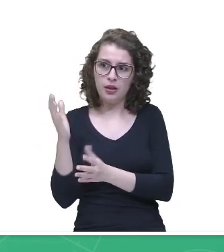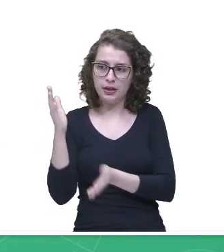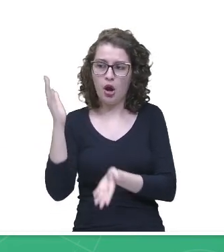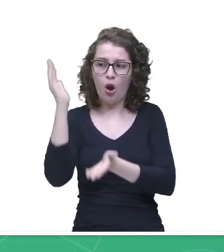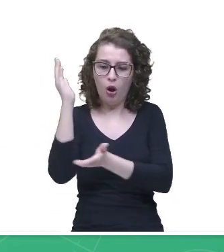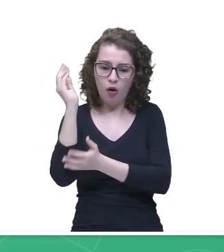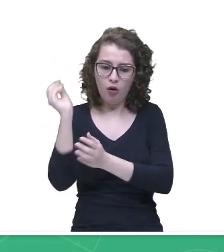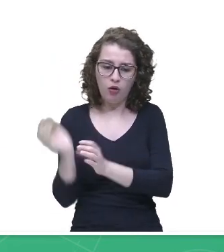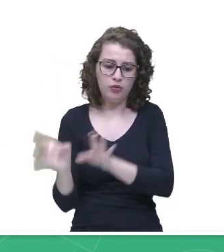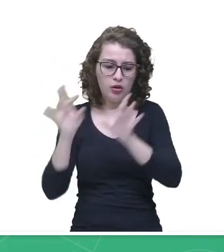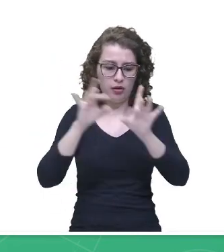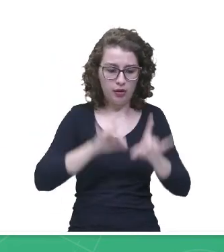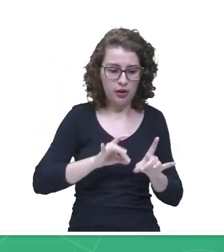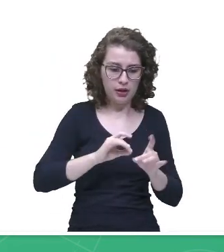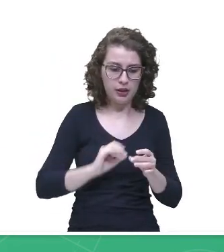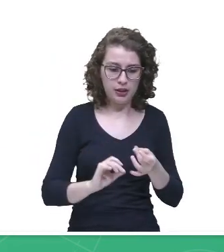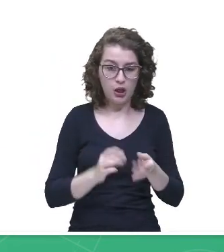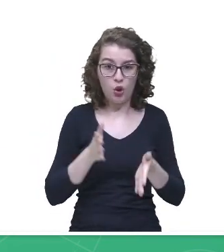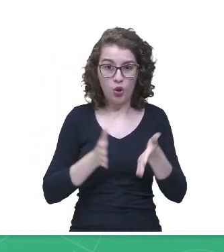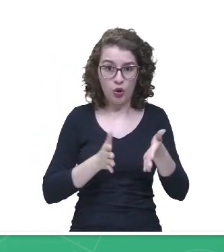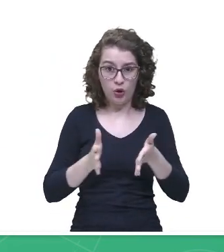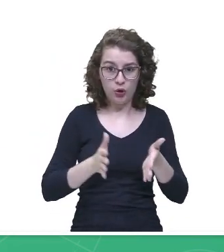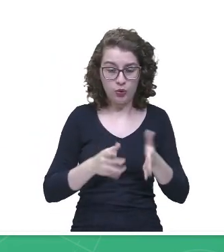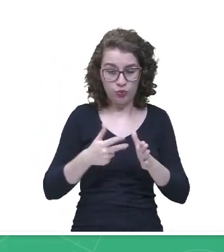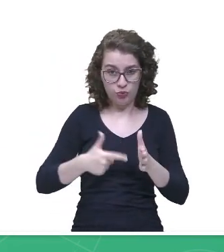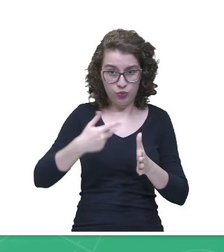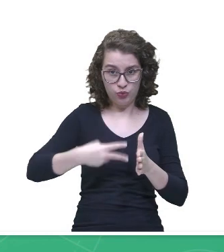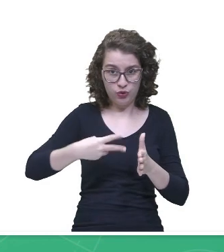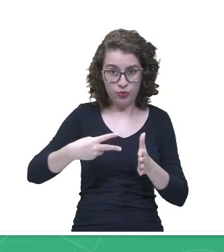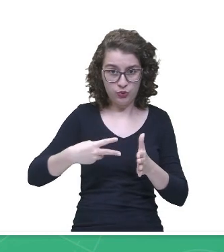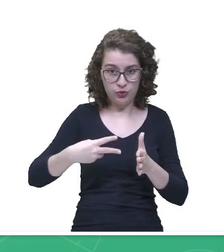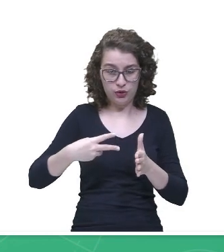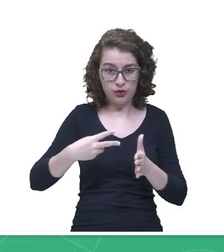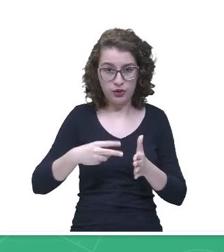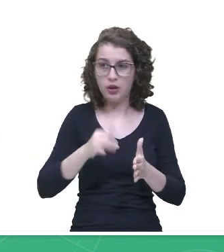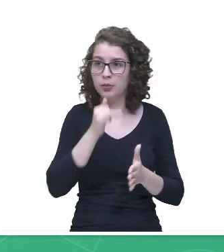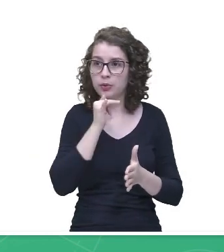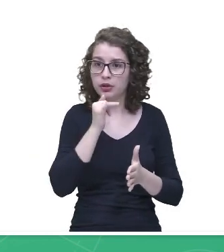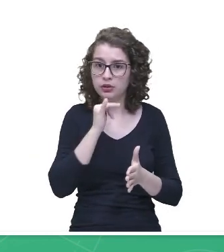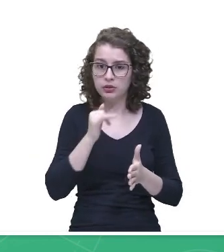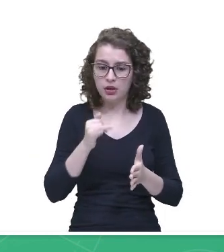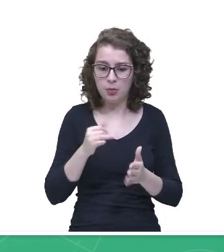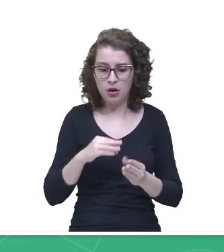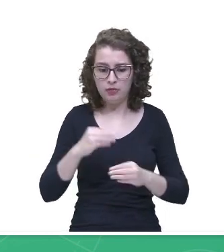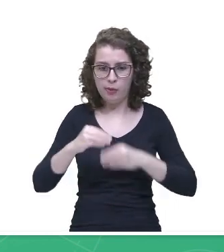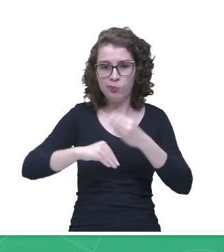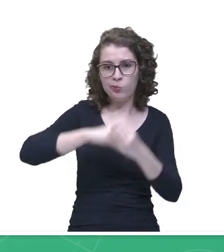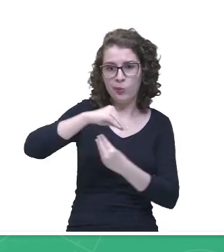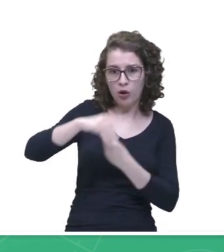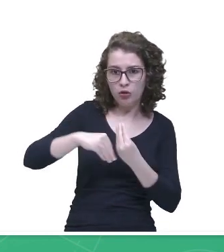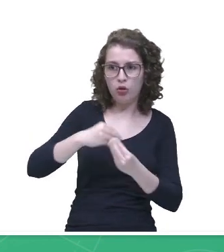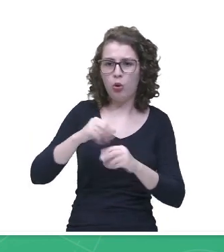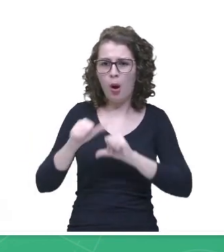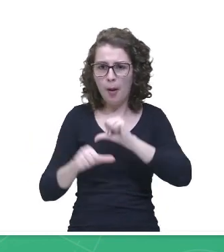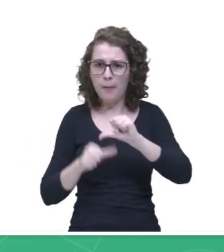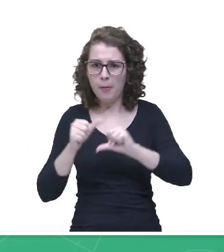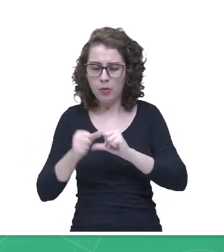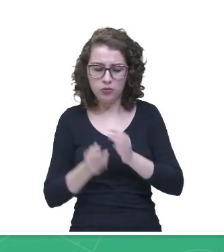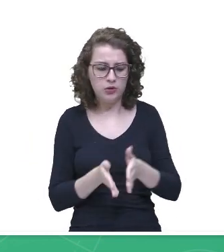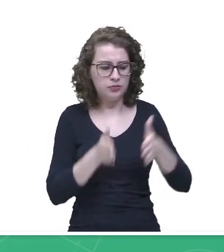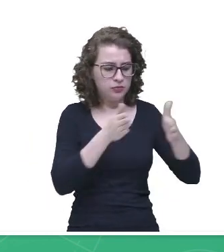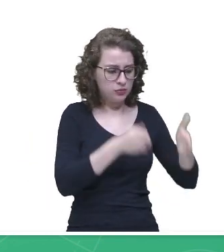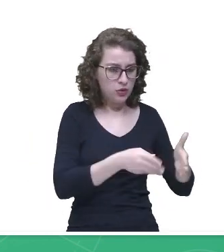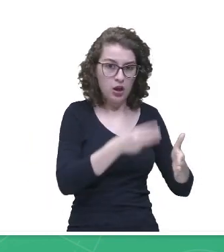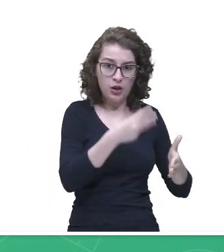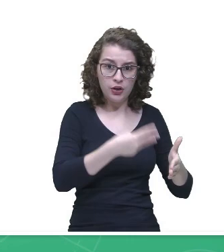secundário, ele é transformado, por exemplo, tomate em molho de tomate. E é no setor terciário, né, que